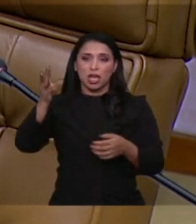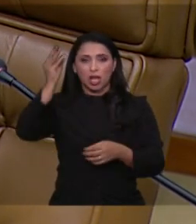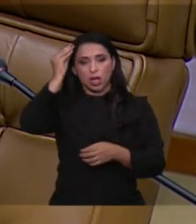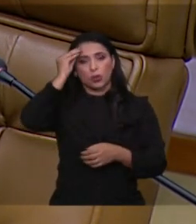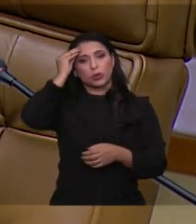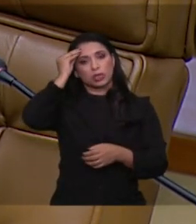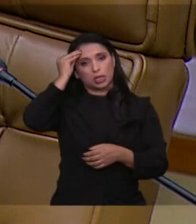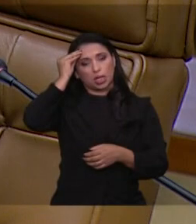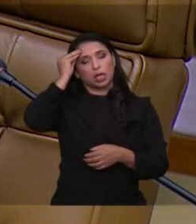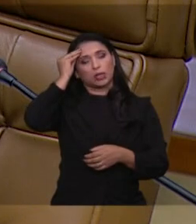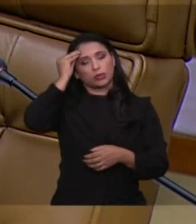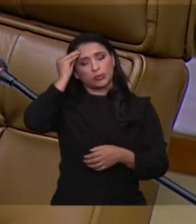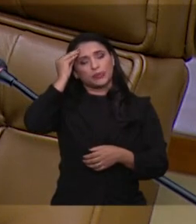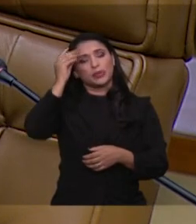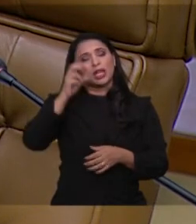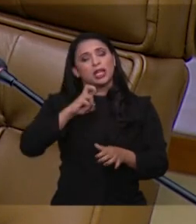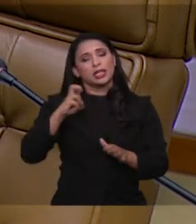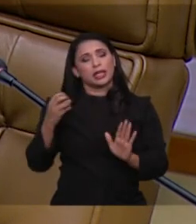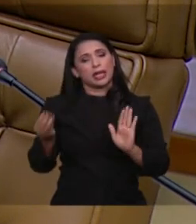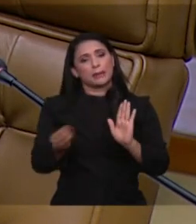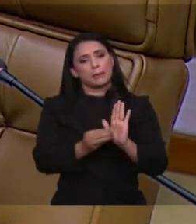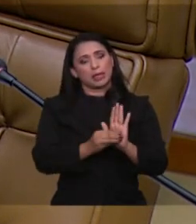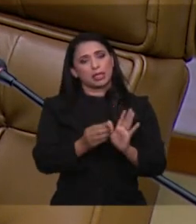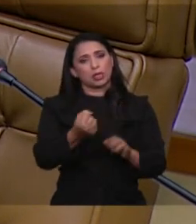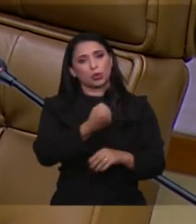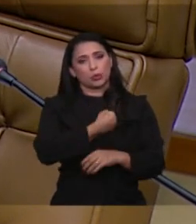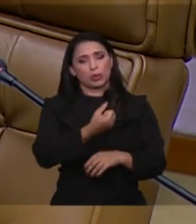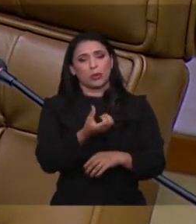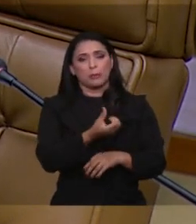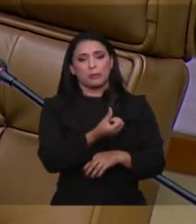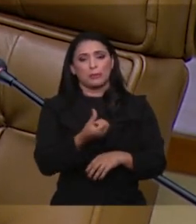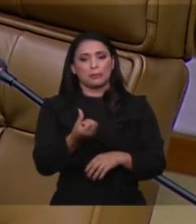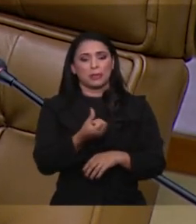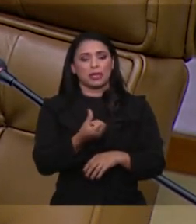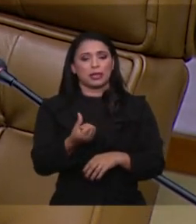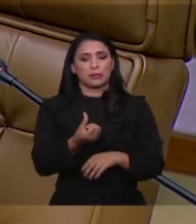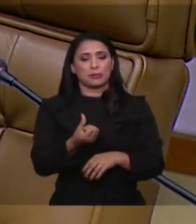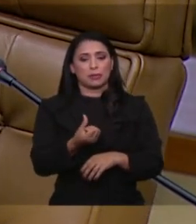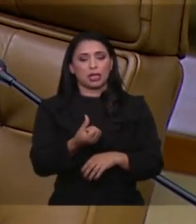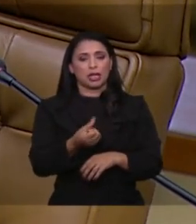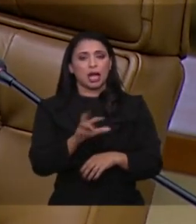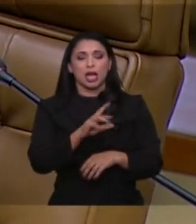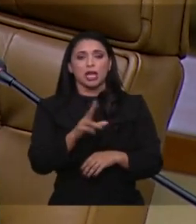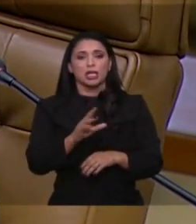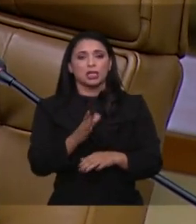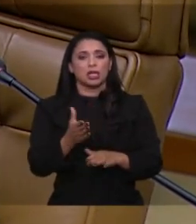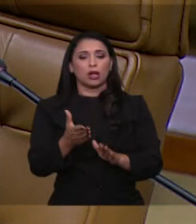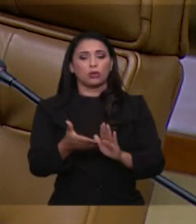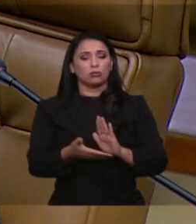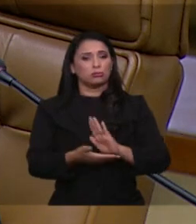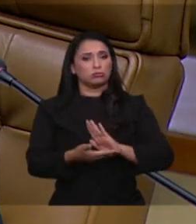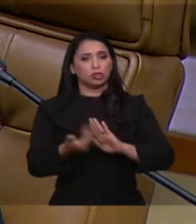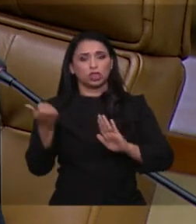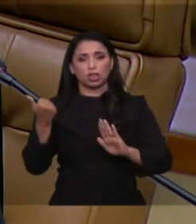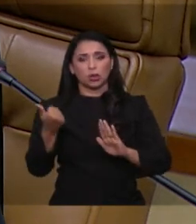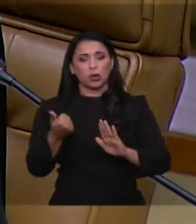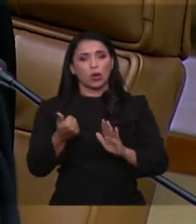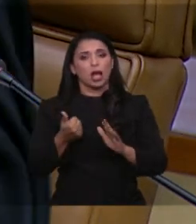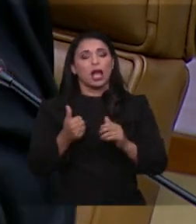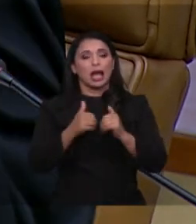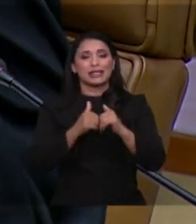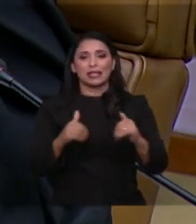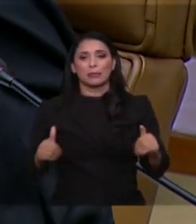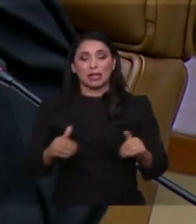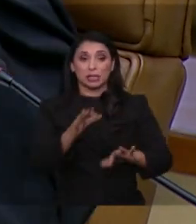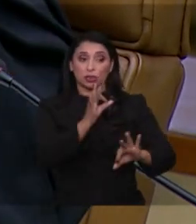entendo que a emenda 66, ela não extinguiu como figura autônoma a separação